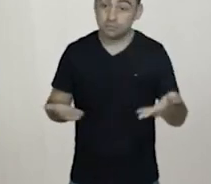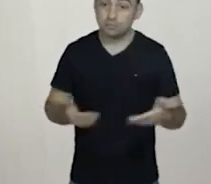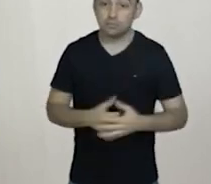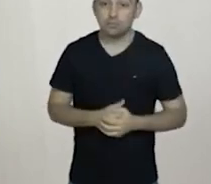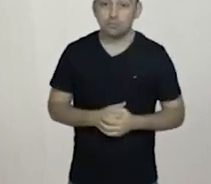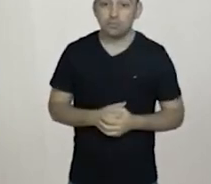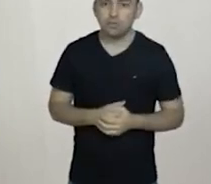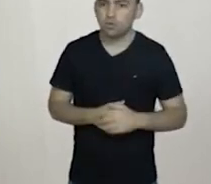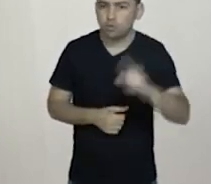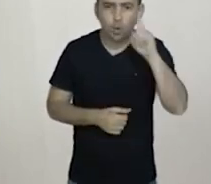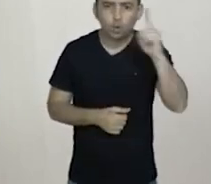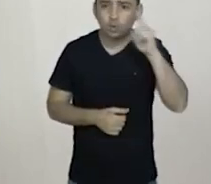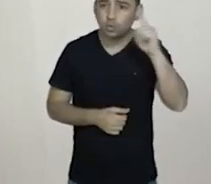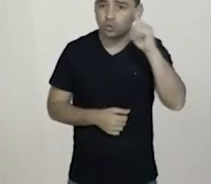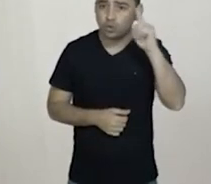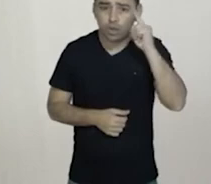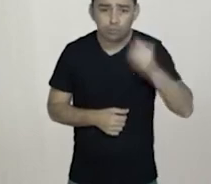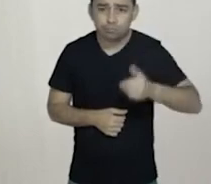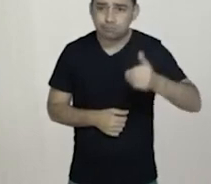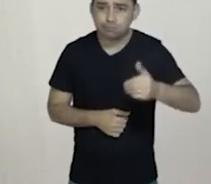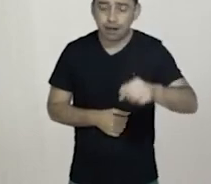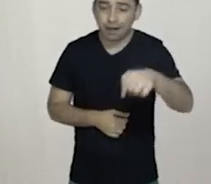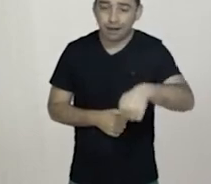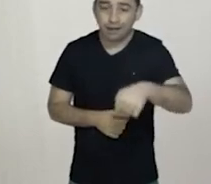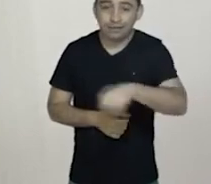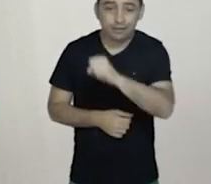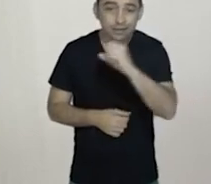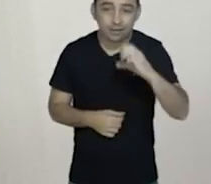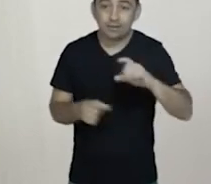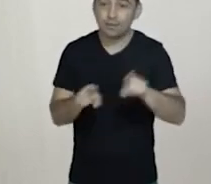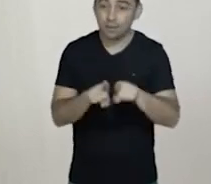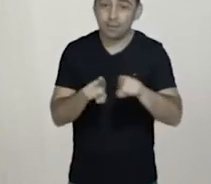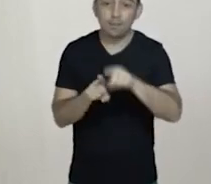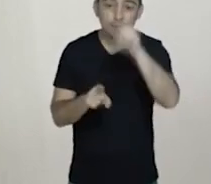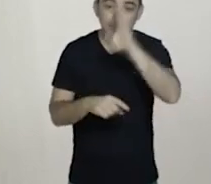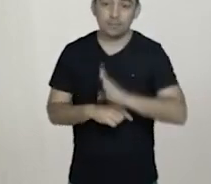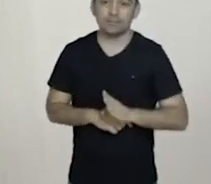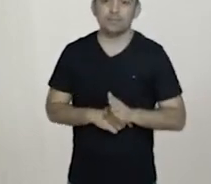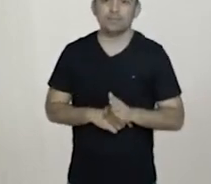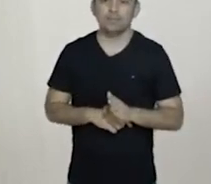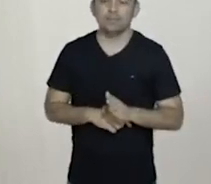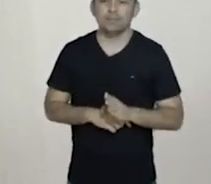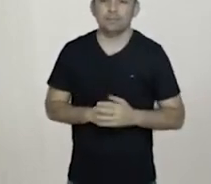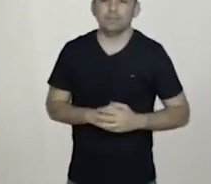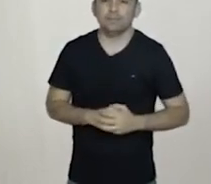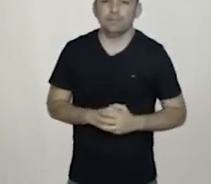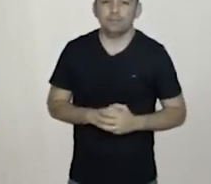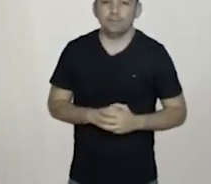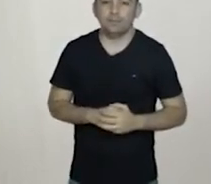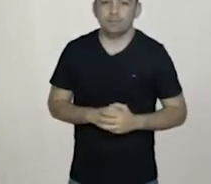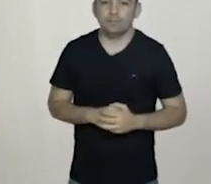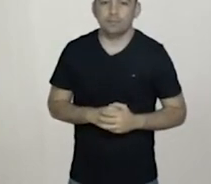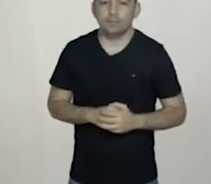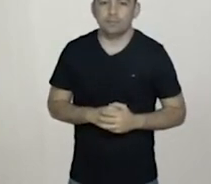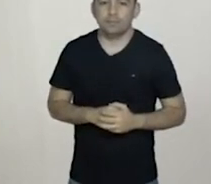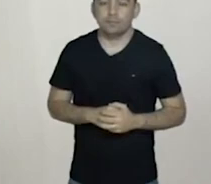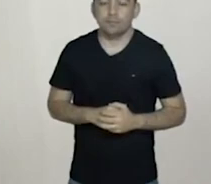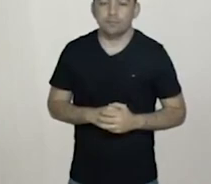quase que todo dia em Santa Catarina e no Brasil esses